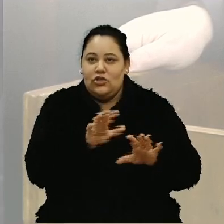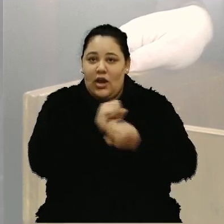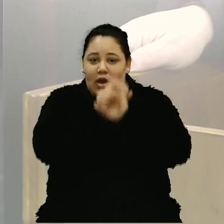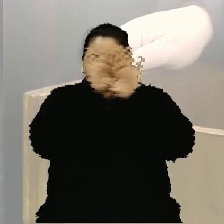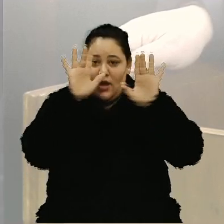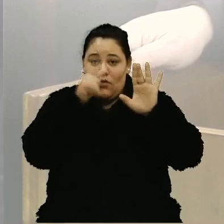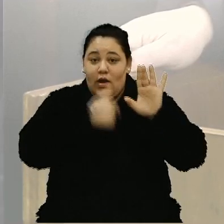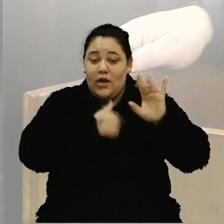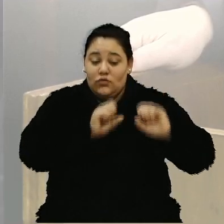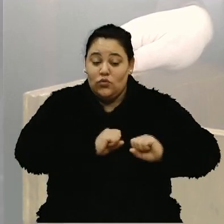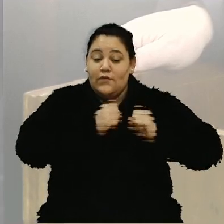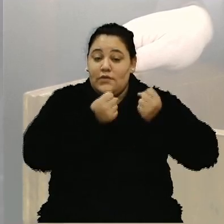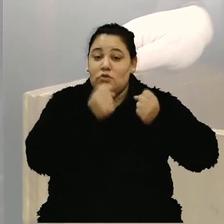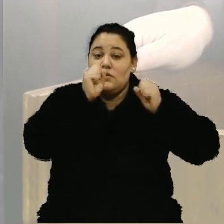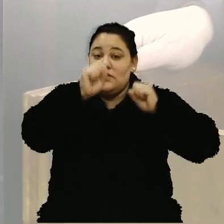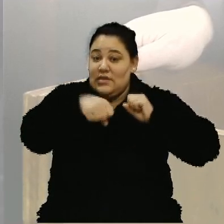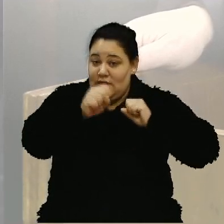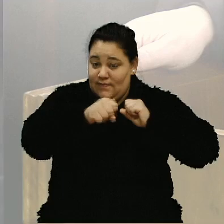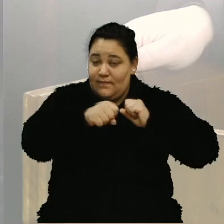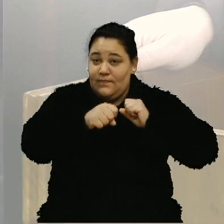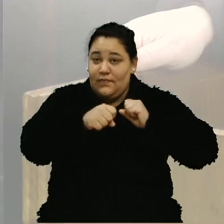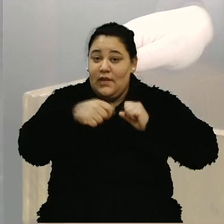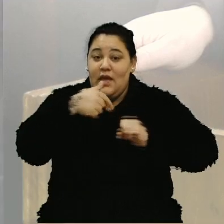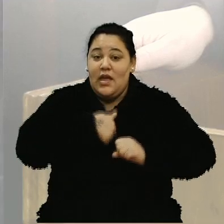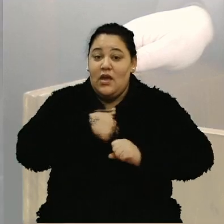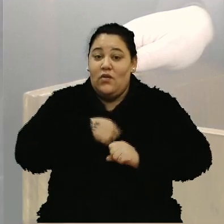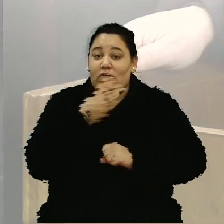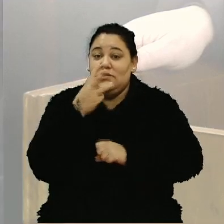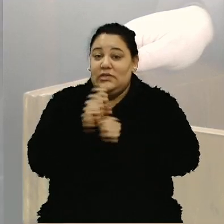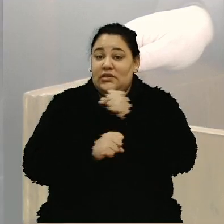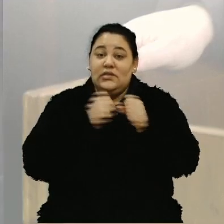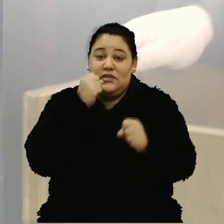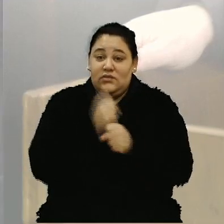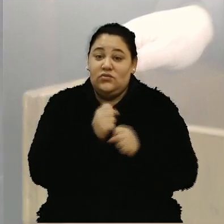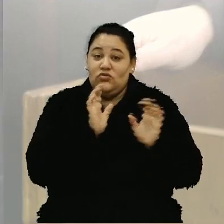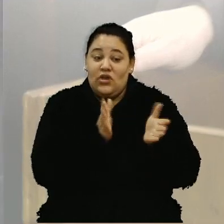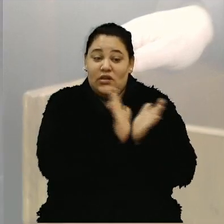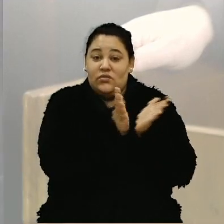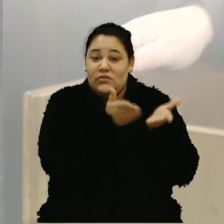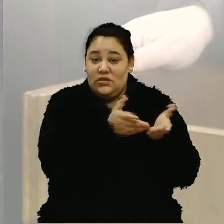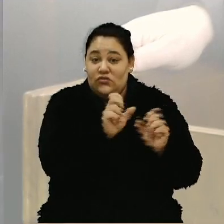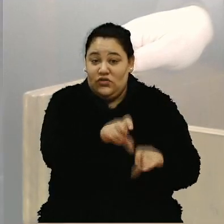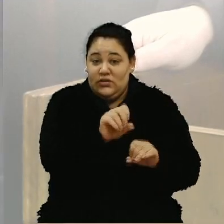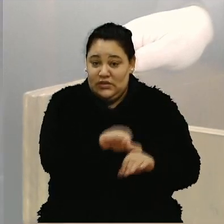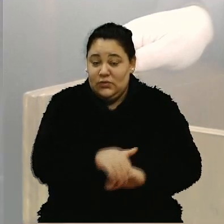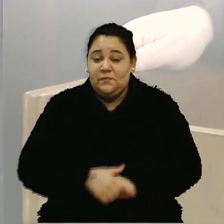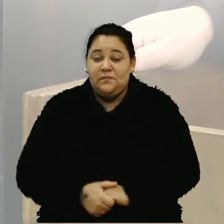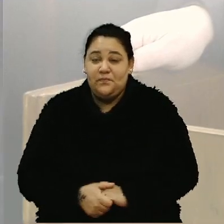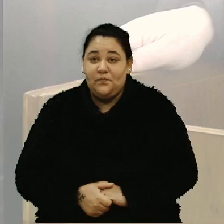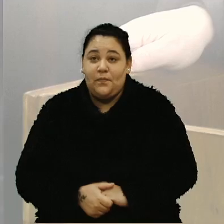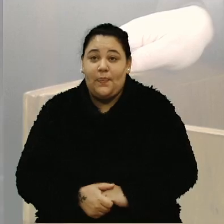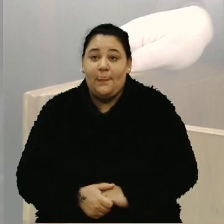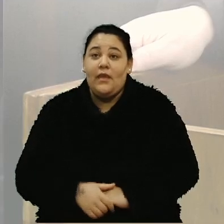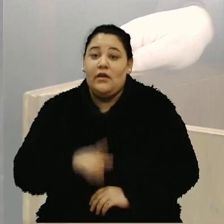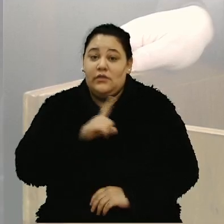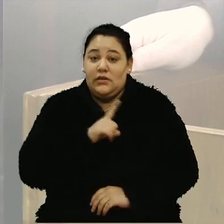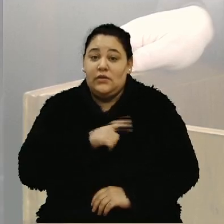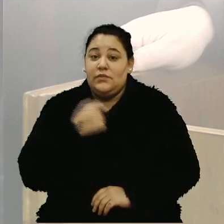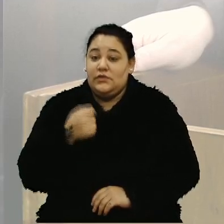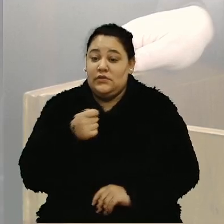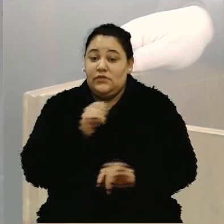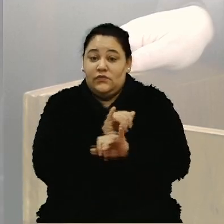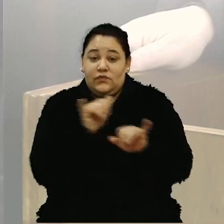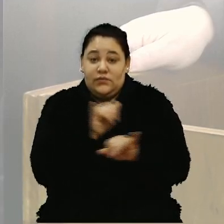um defensor, estou há 3 anos na Comissão da Educação. Eu tenho que dar informações,